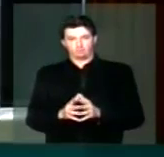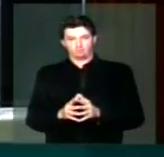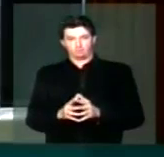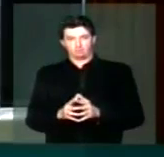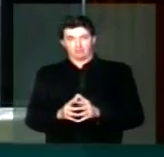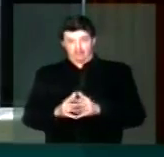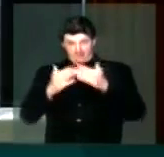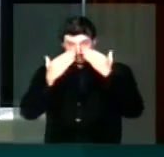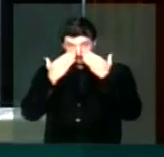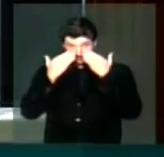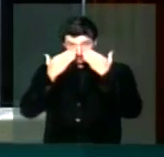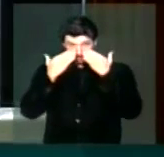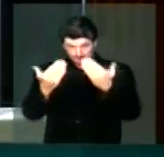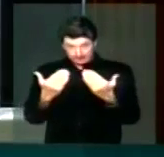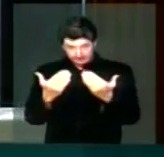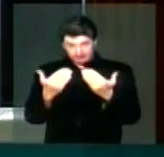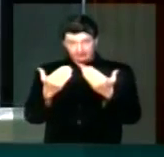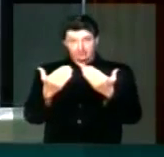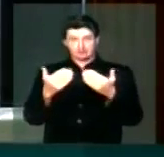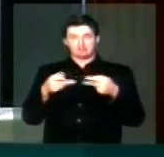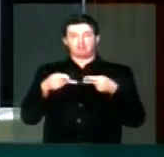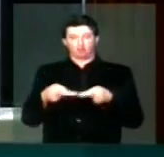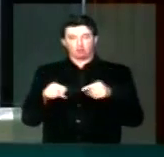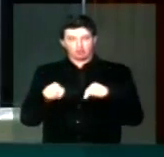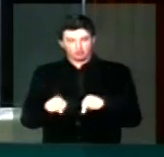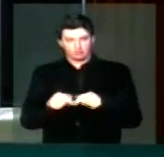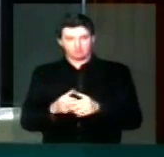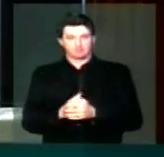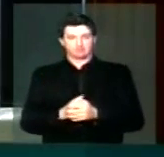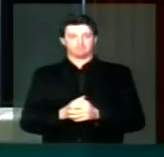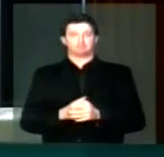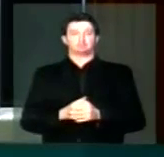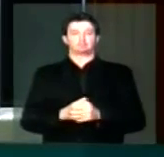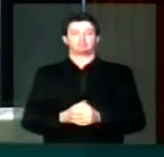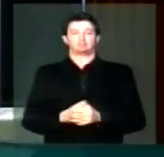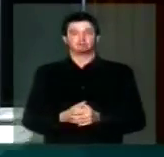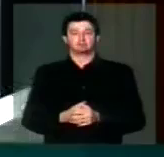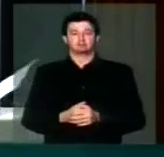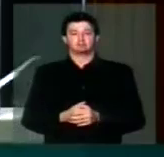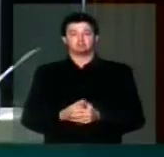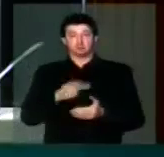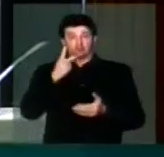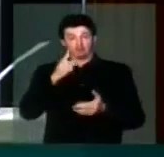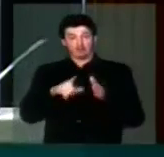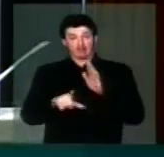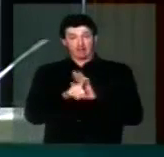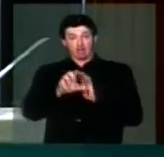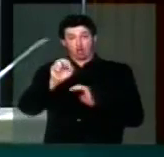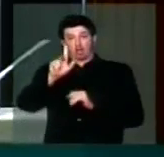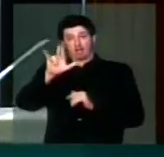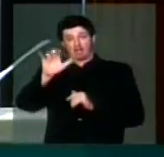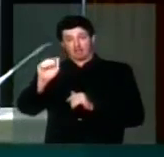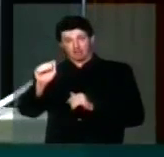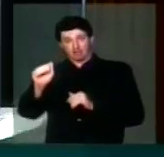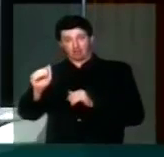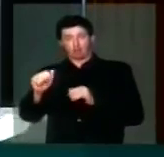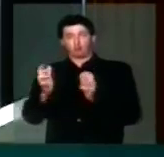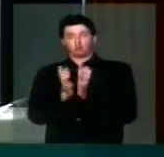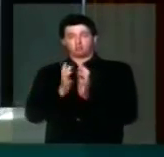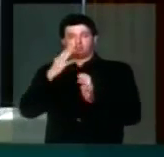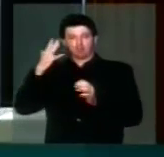A apresentação deste projeto, que trata na lei orgânica dos partidos